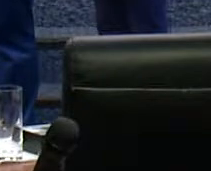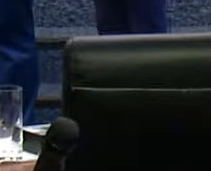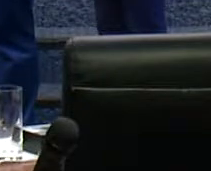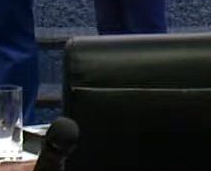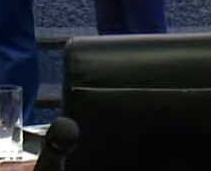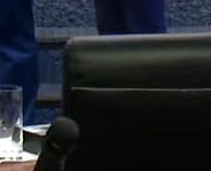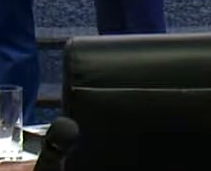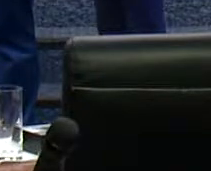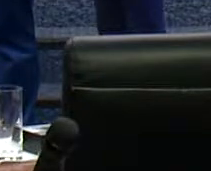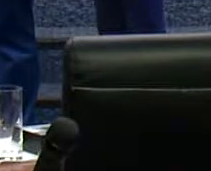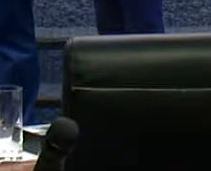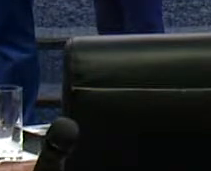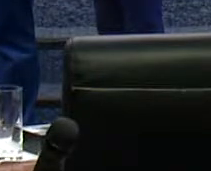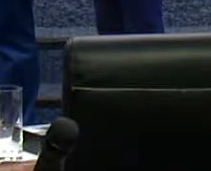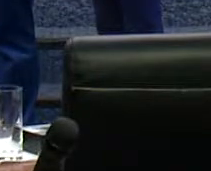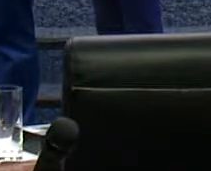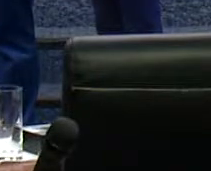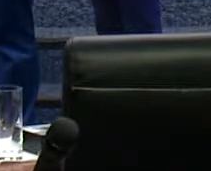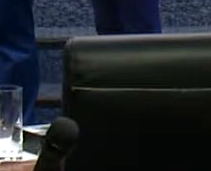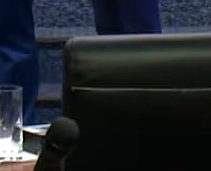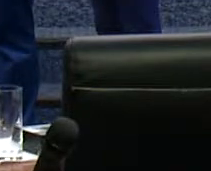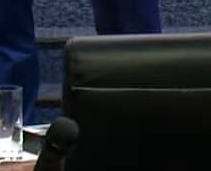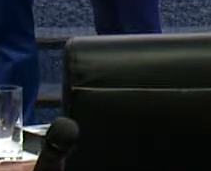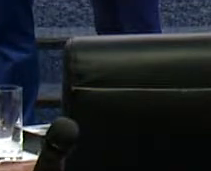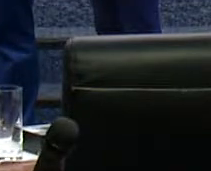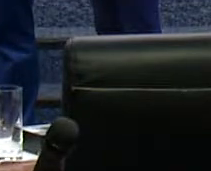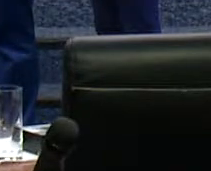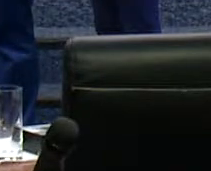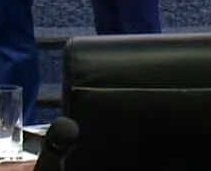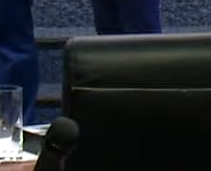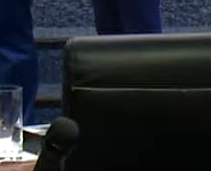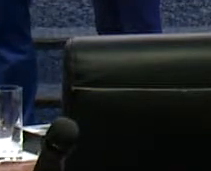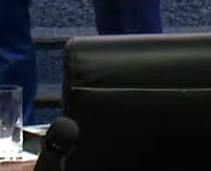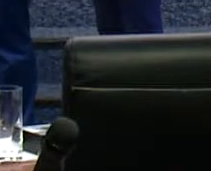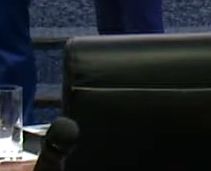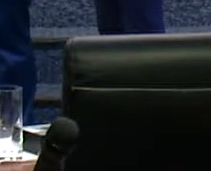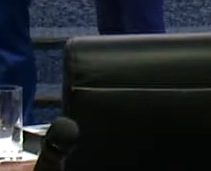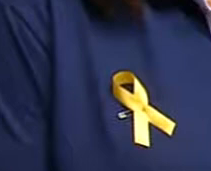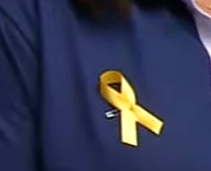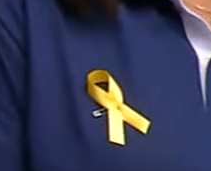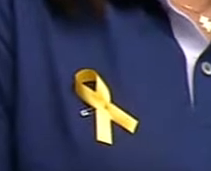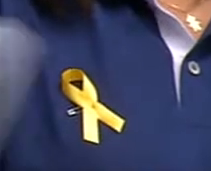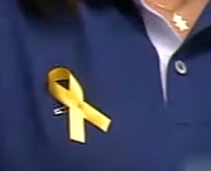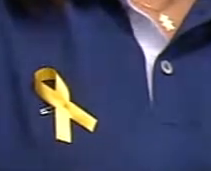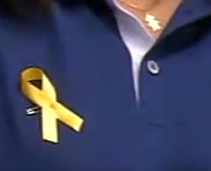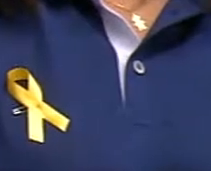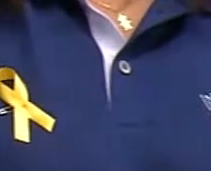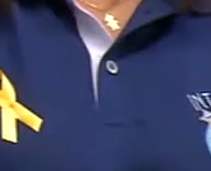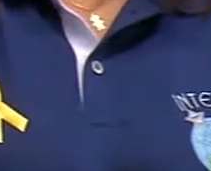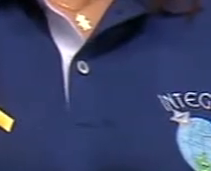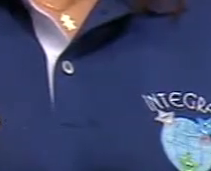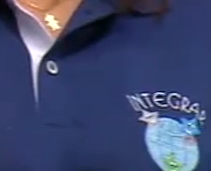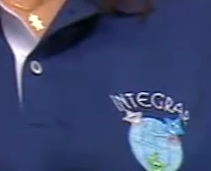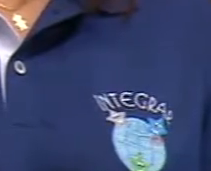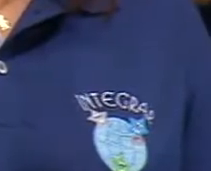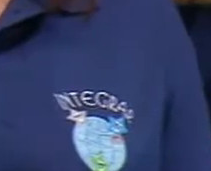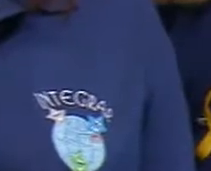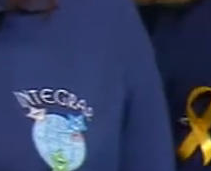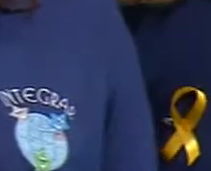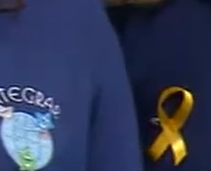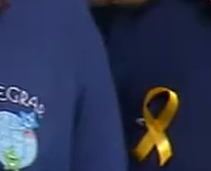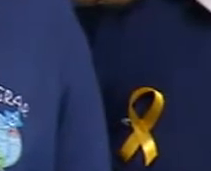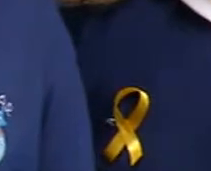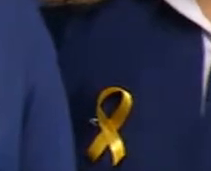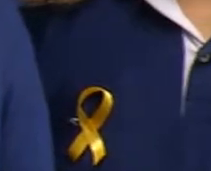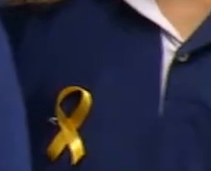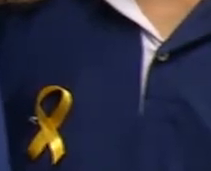elas. A vereadora Yara falou para mim que a mãe indo trabalhar, parou na